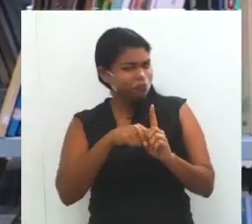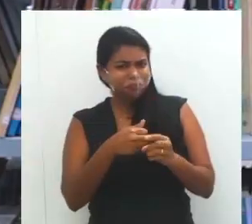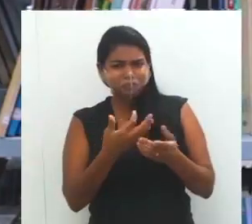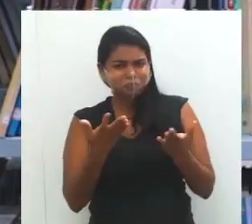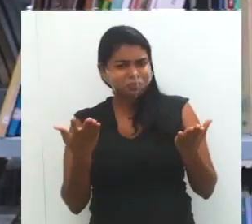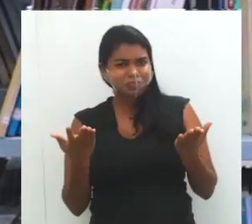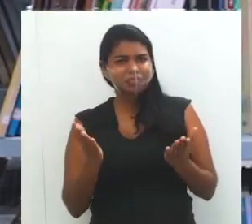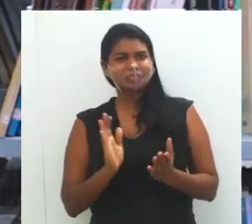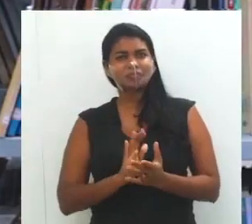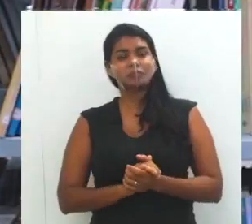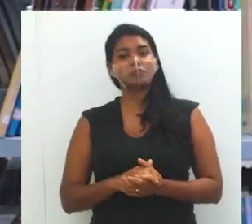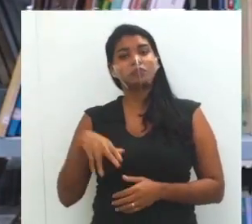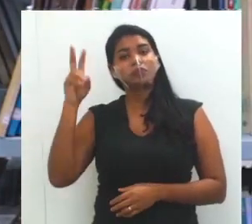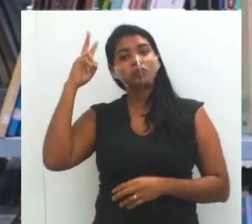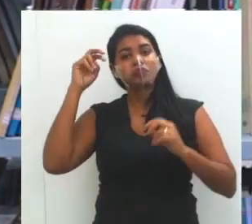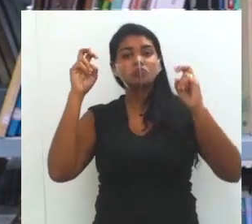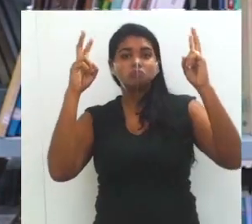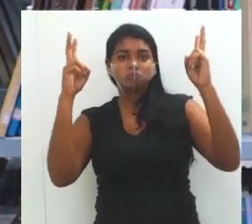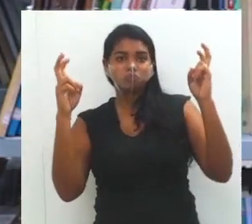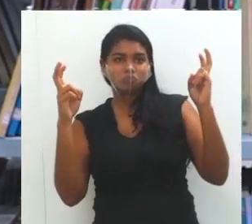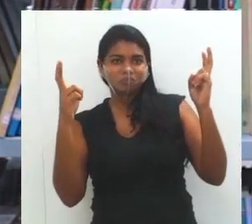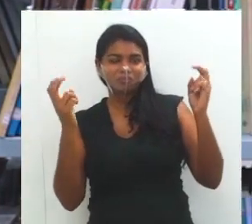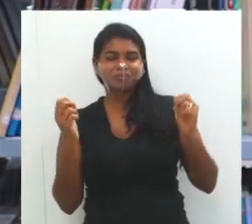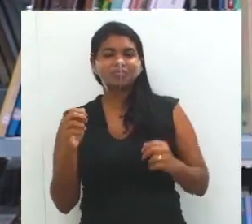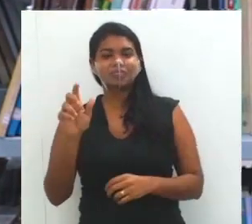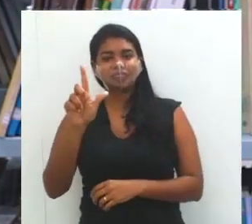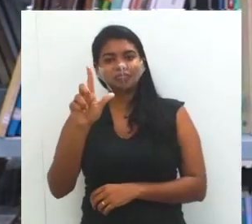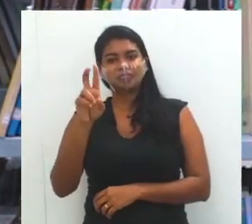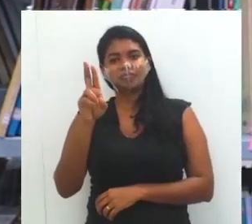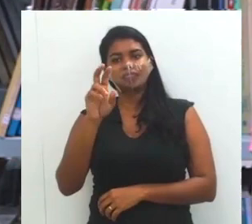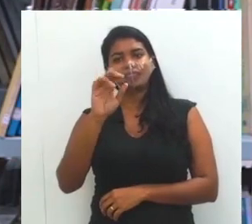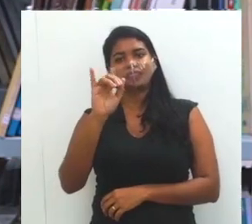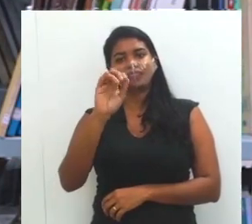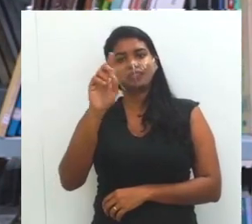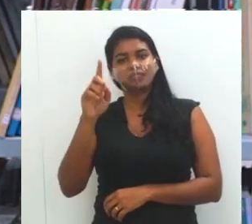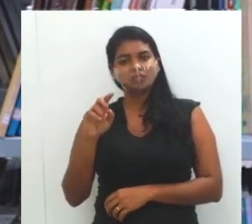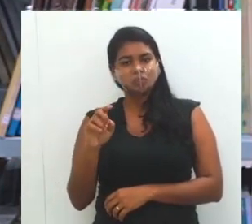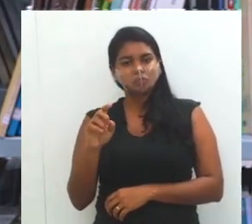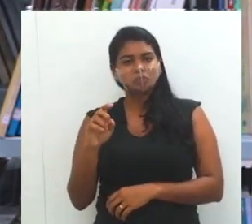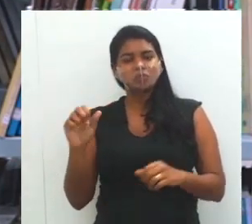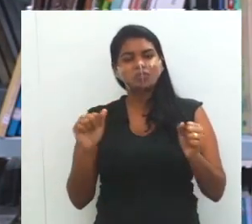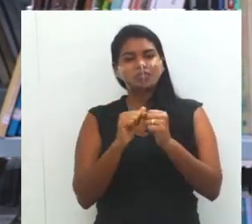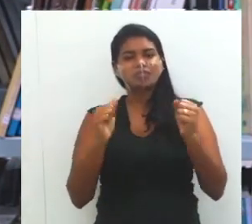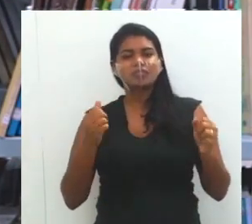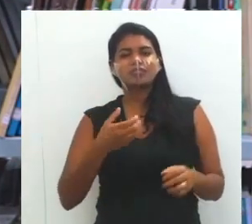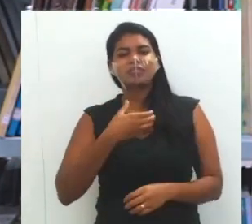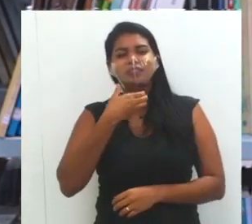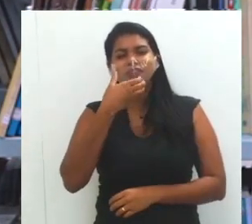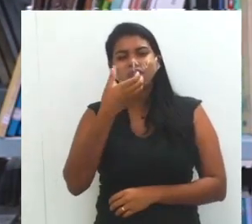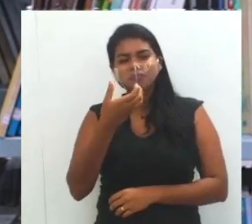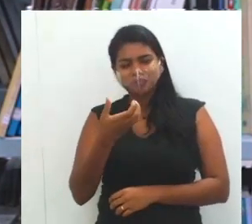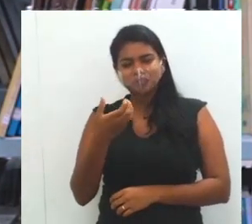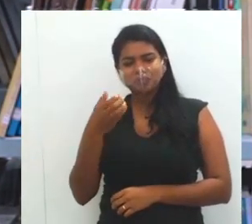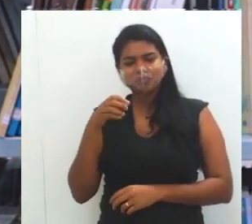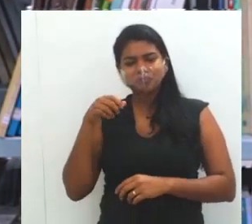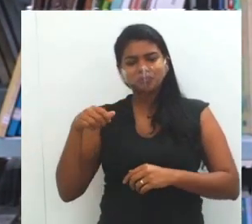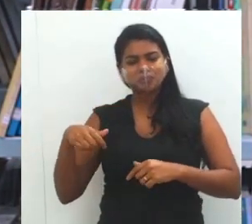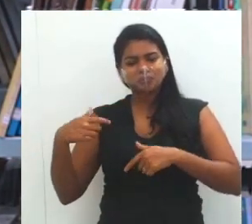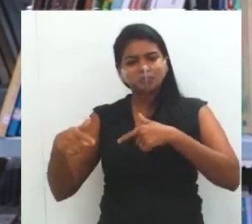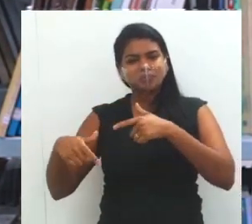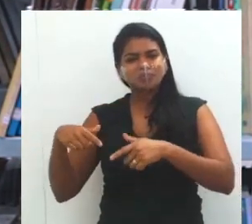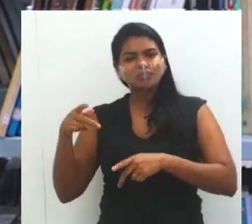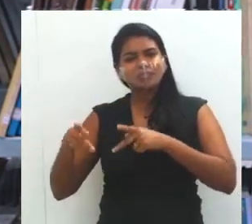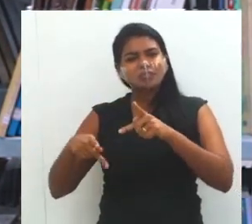E lembrar sempre, Samuel, que o nosso tema seria Luiz Gonzaga, a voz do sertão pernambucano. Lembra, a voz do